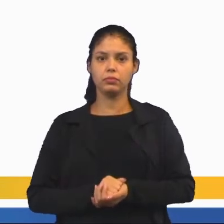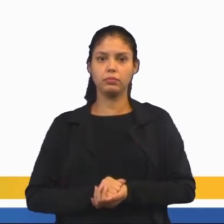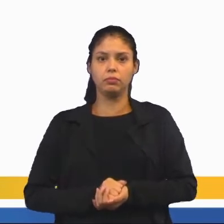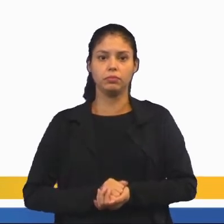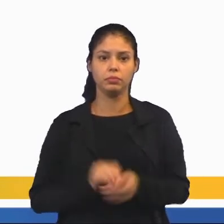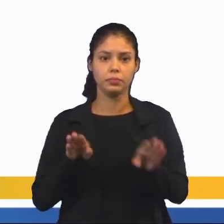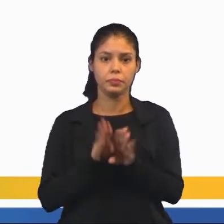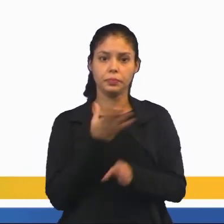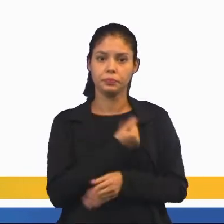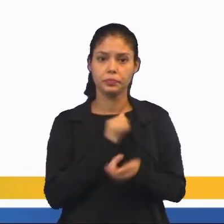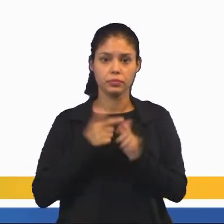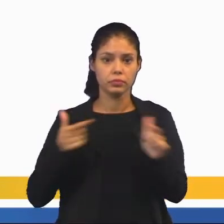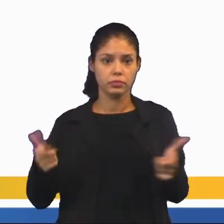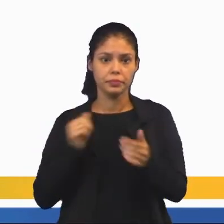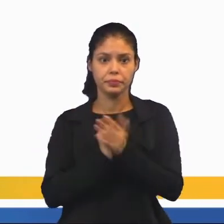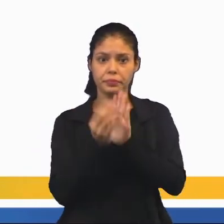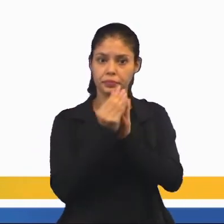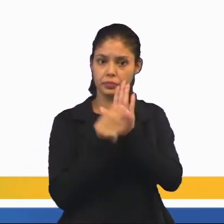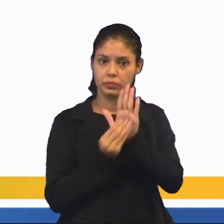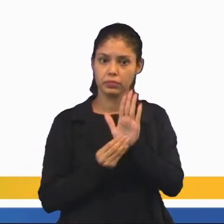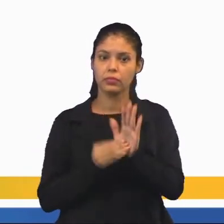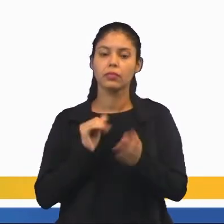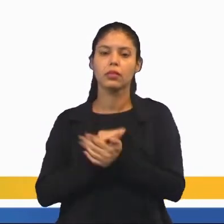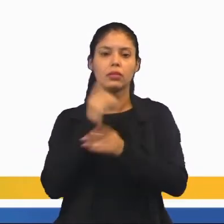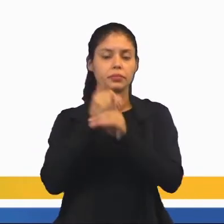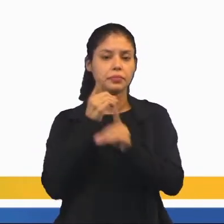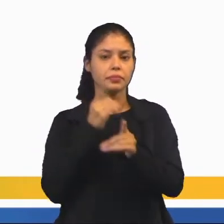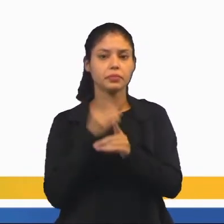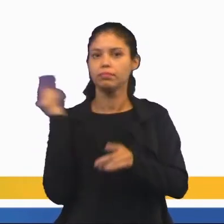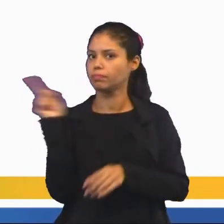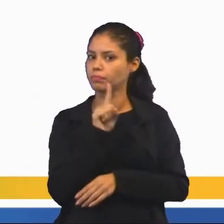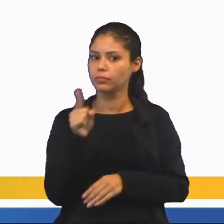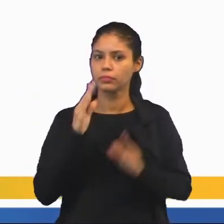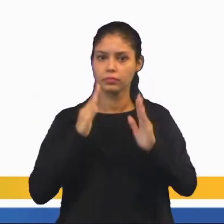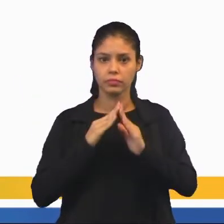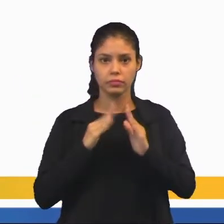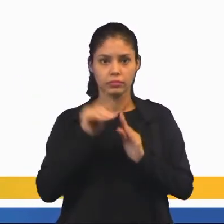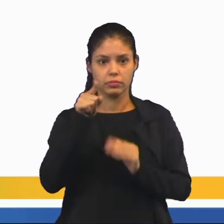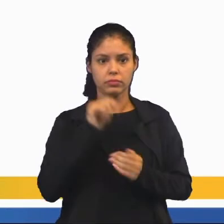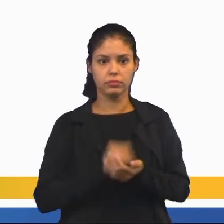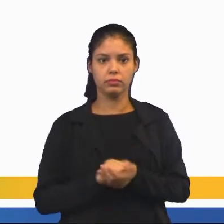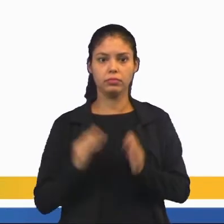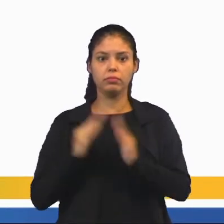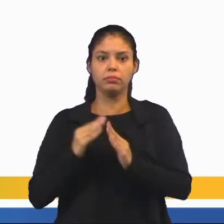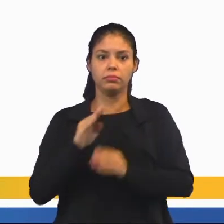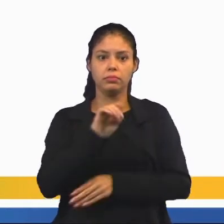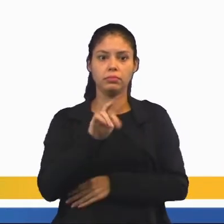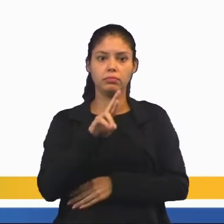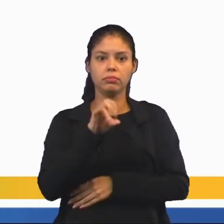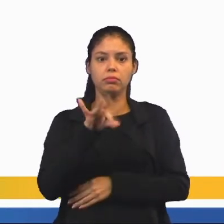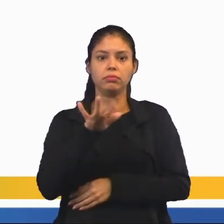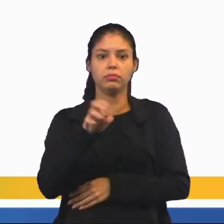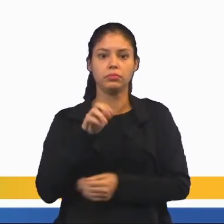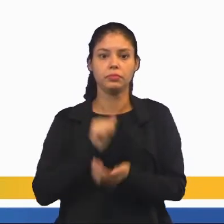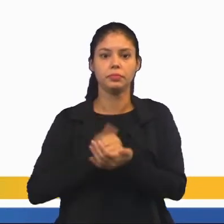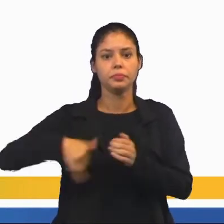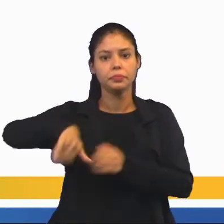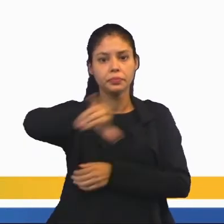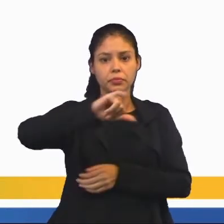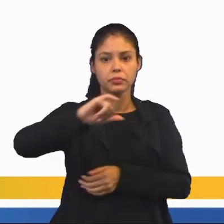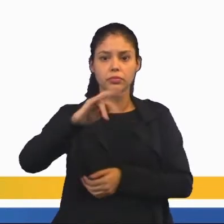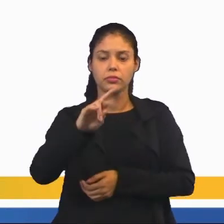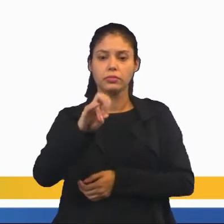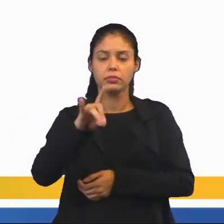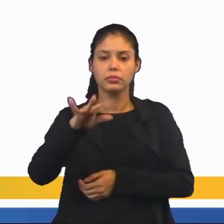Um número muito grande de ingredientes e itens não encontrados na sua cozinha, como emulsificantes